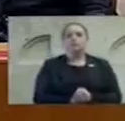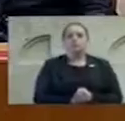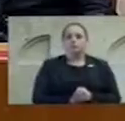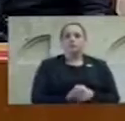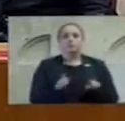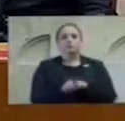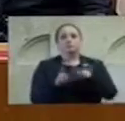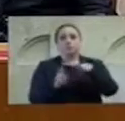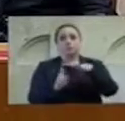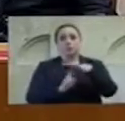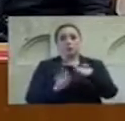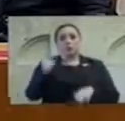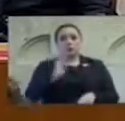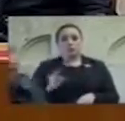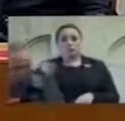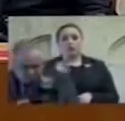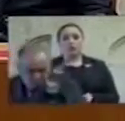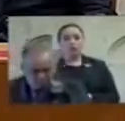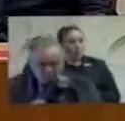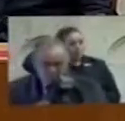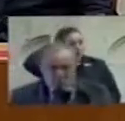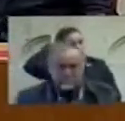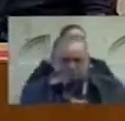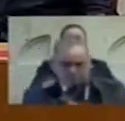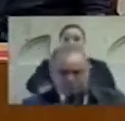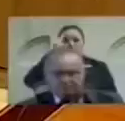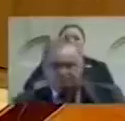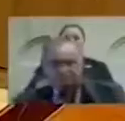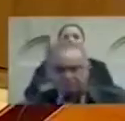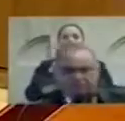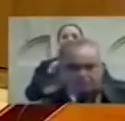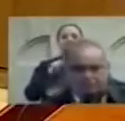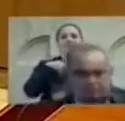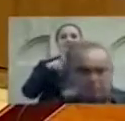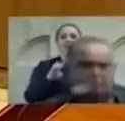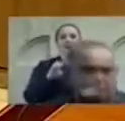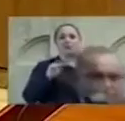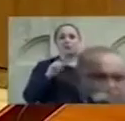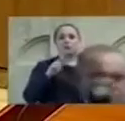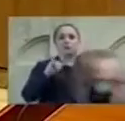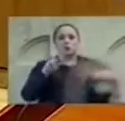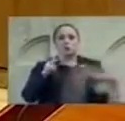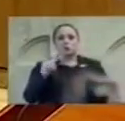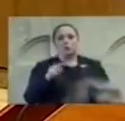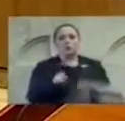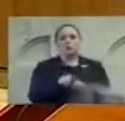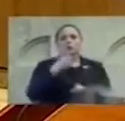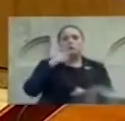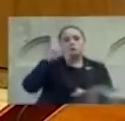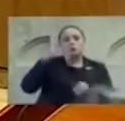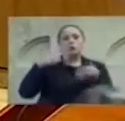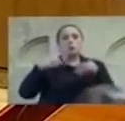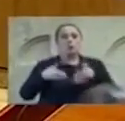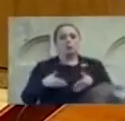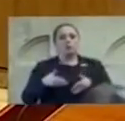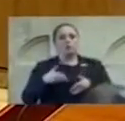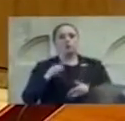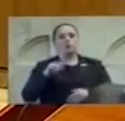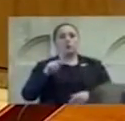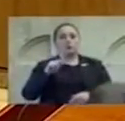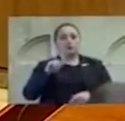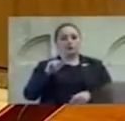um representante da classe no Supremo. Segundo o presidente nacional da Ordem, Marcos Vinícius Furtado Coelho, quanto